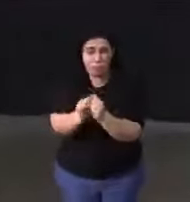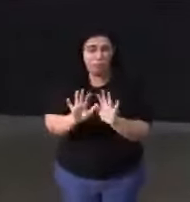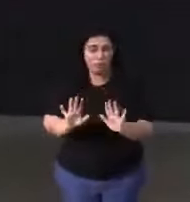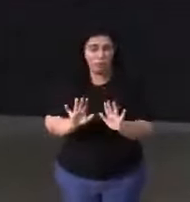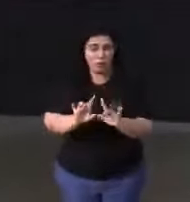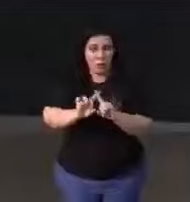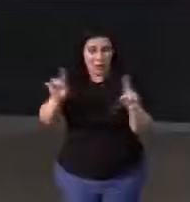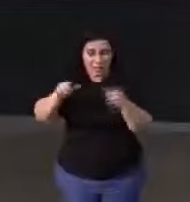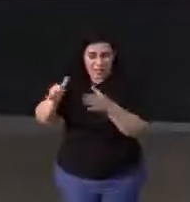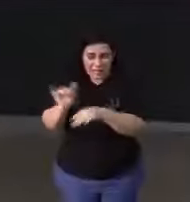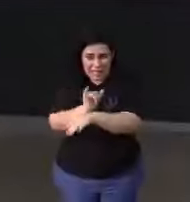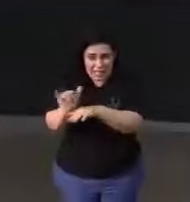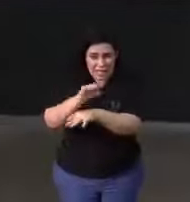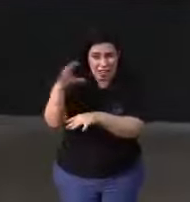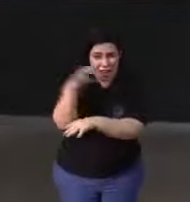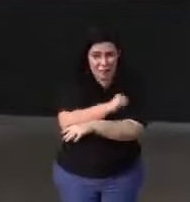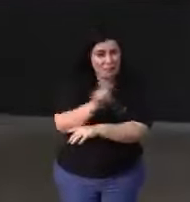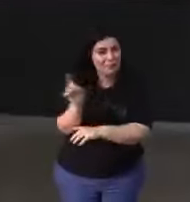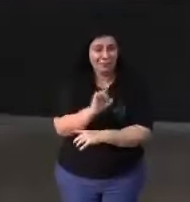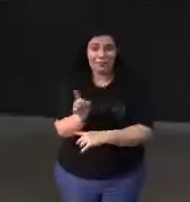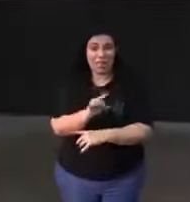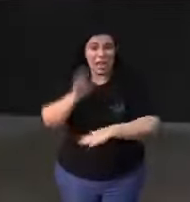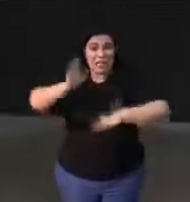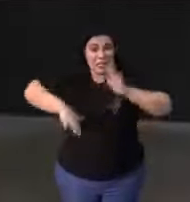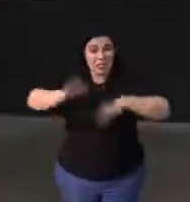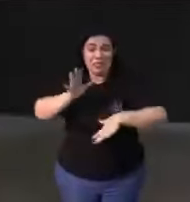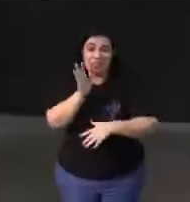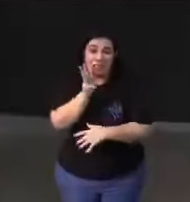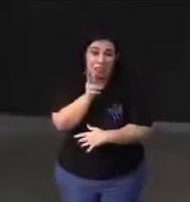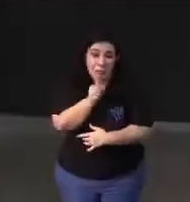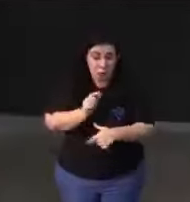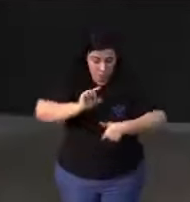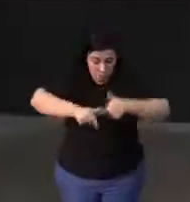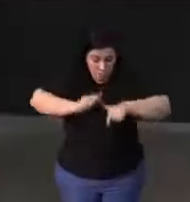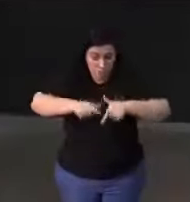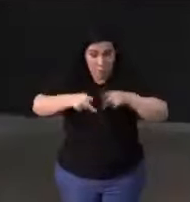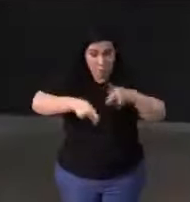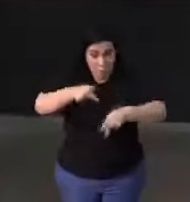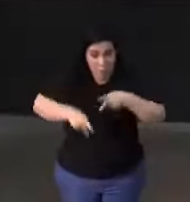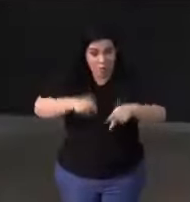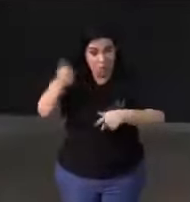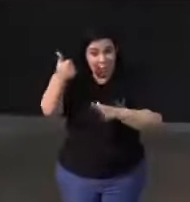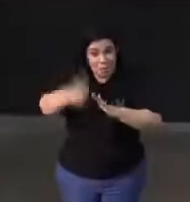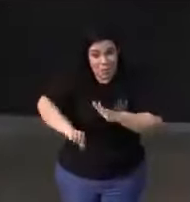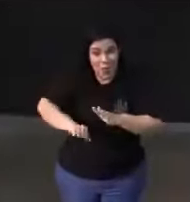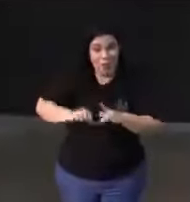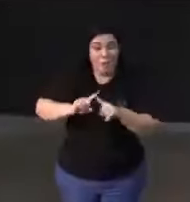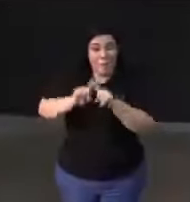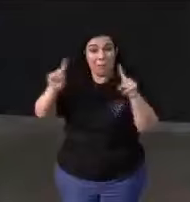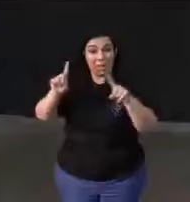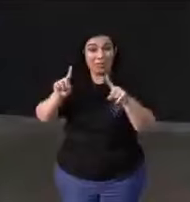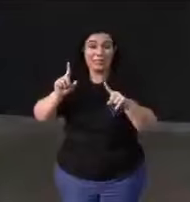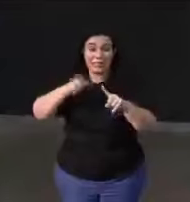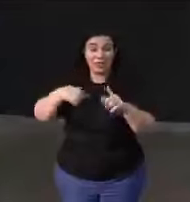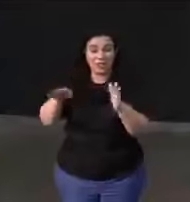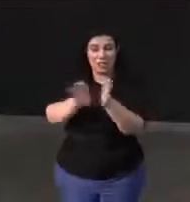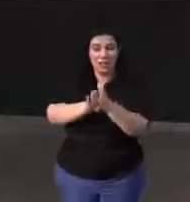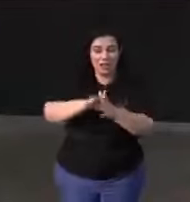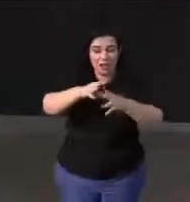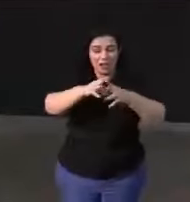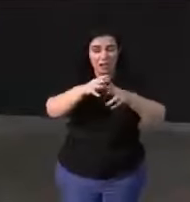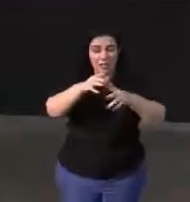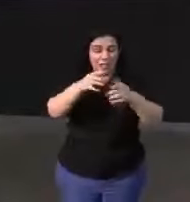traçar a rota de menor quilometragem. O povo de Israel foi a pior rota que eu já vi na minha vida, mas eles chegaram na terra